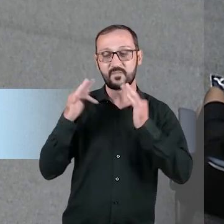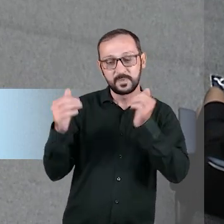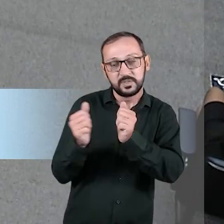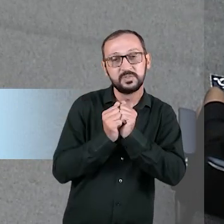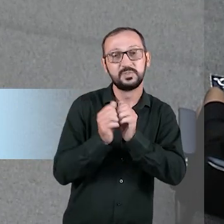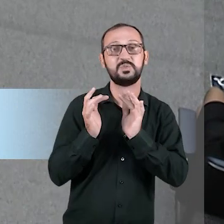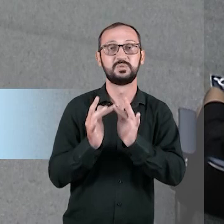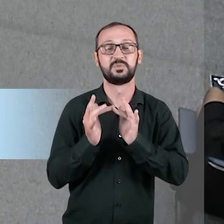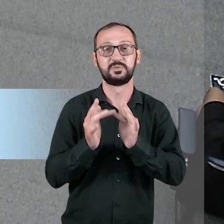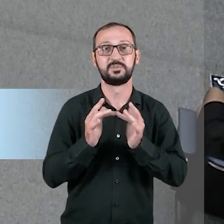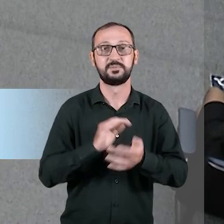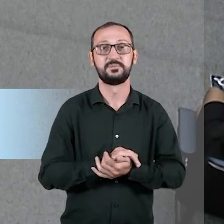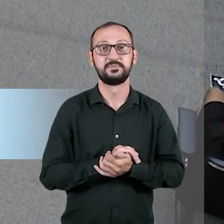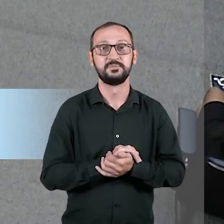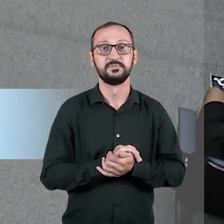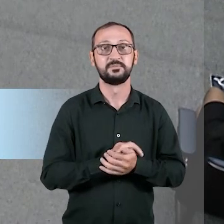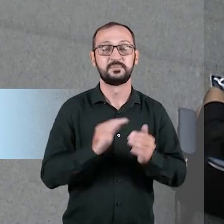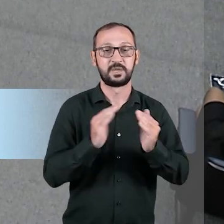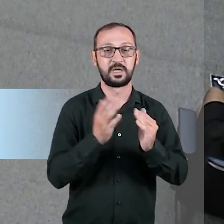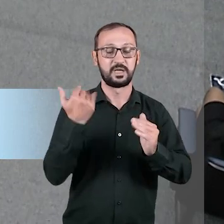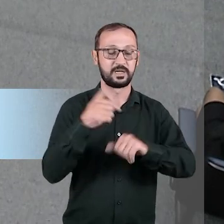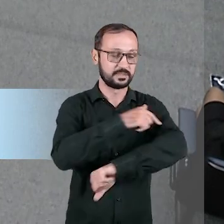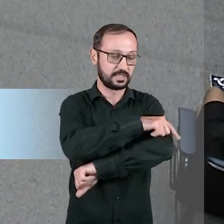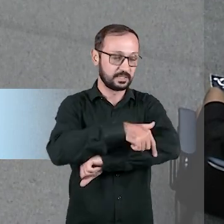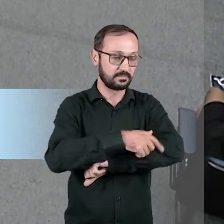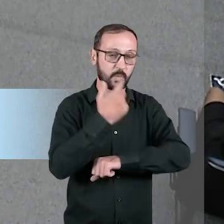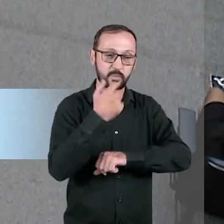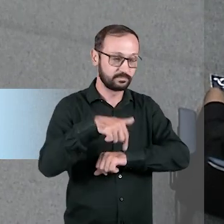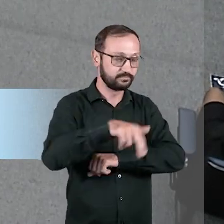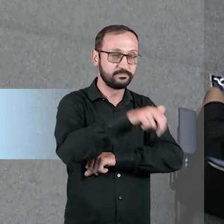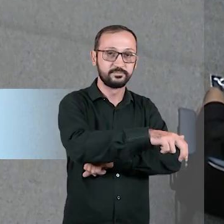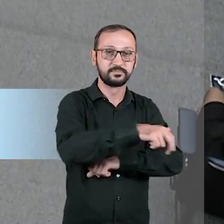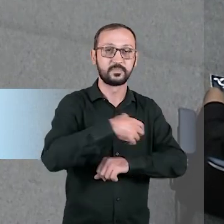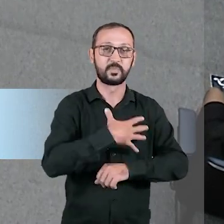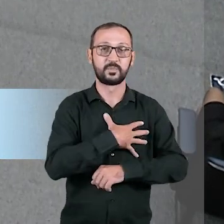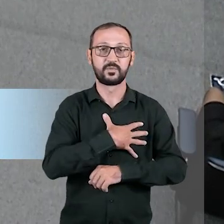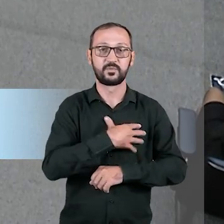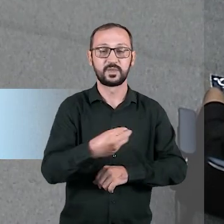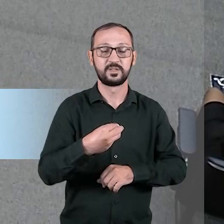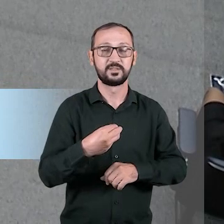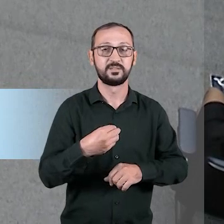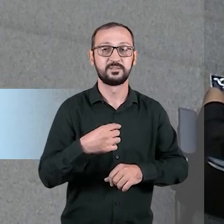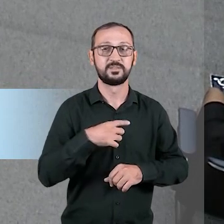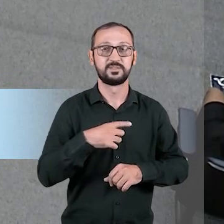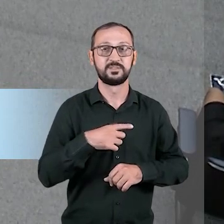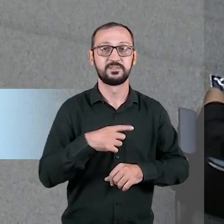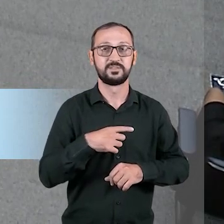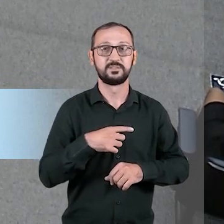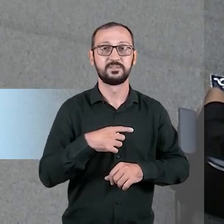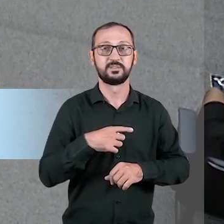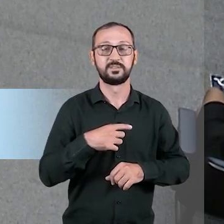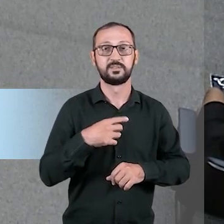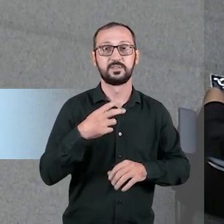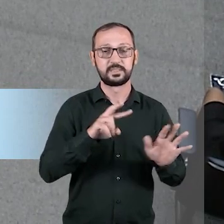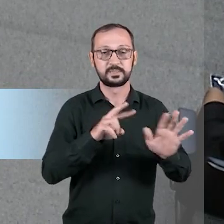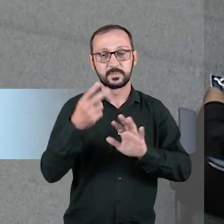todo mundo muito junto dela. Ela morava a menos de um quarteirão da minha casa. E a minha filha tinha, assim,